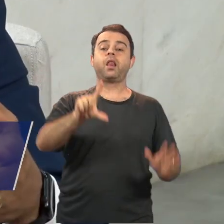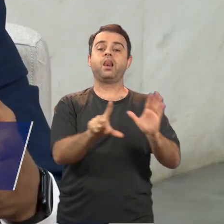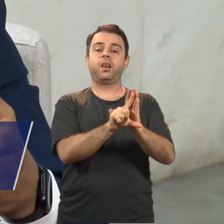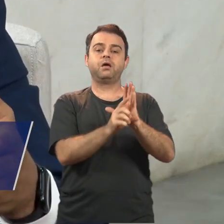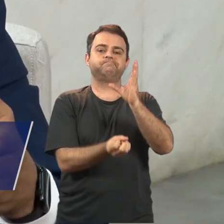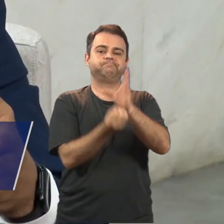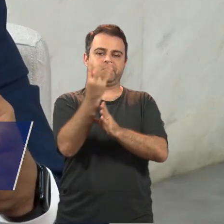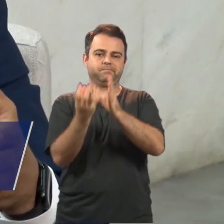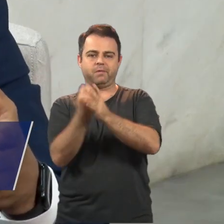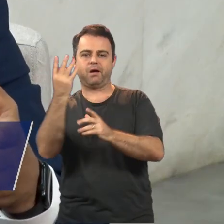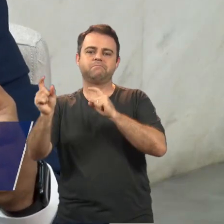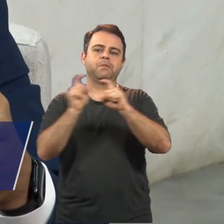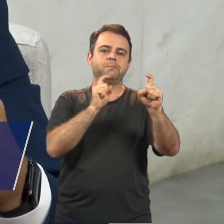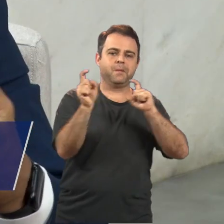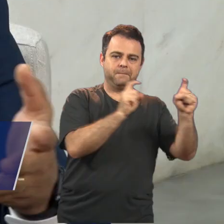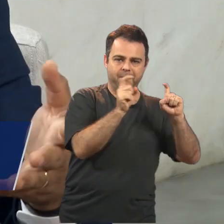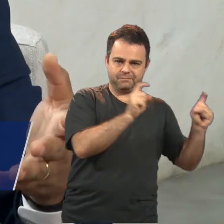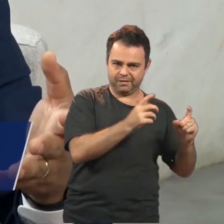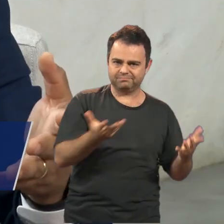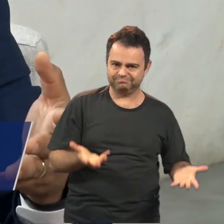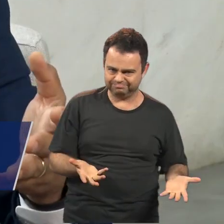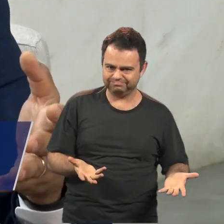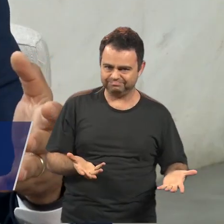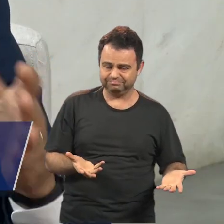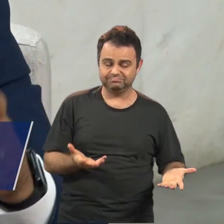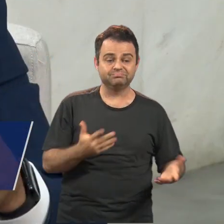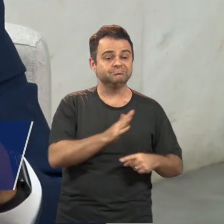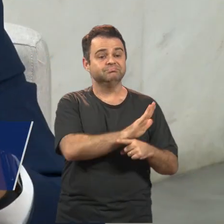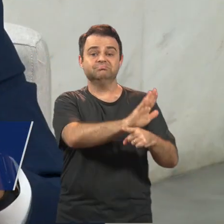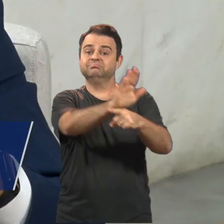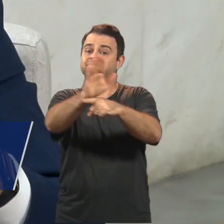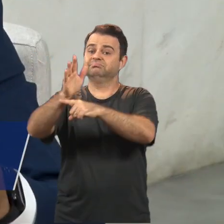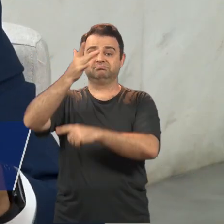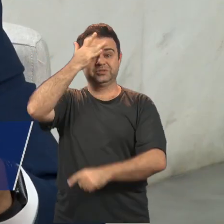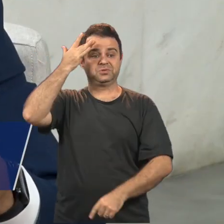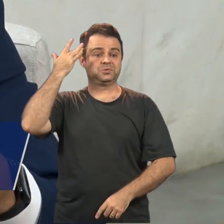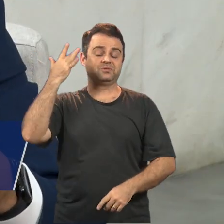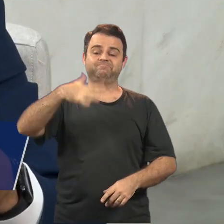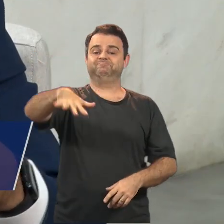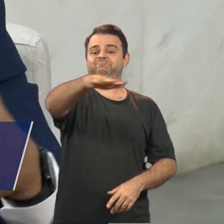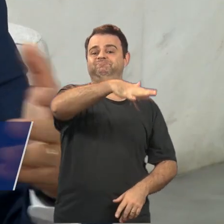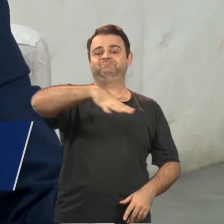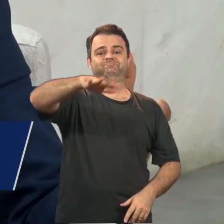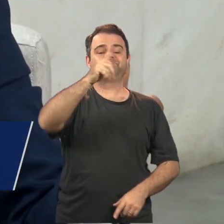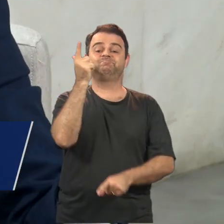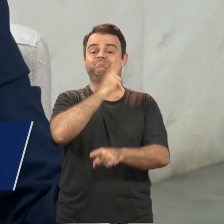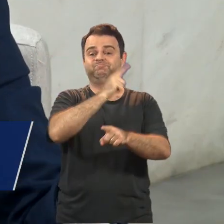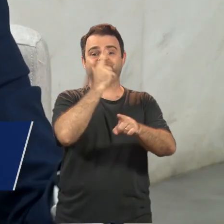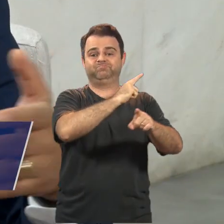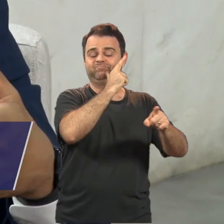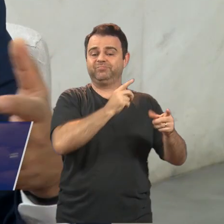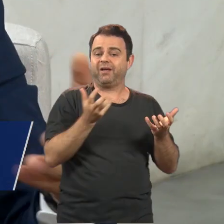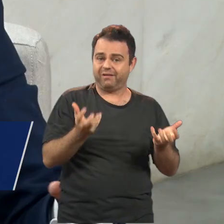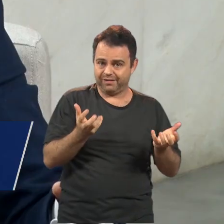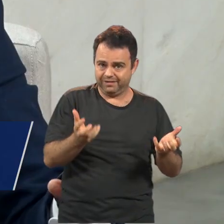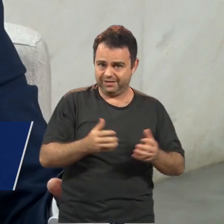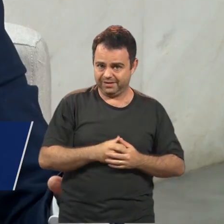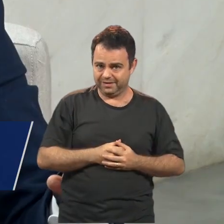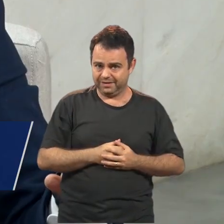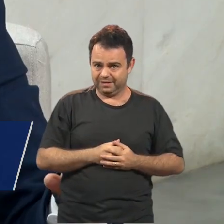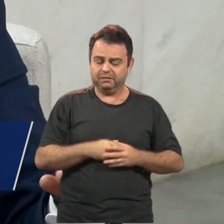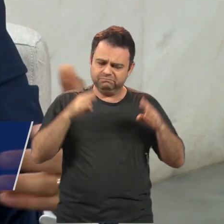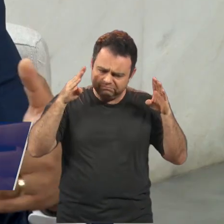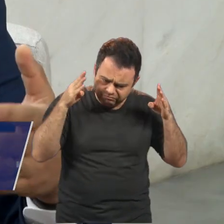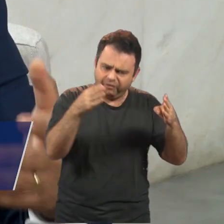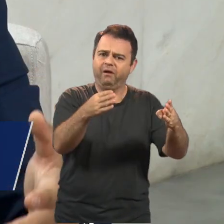beneficiar a população. E você não pode tirar o foco disso para focar em situações